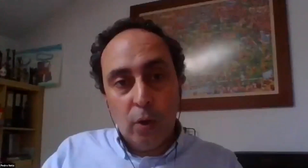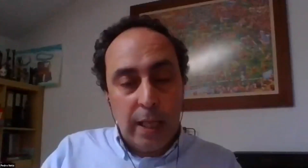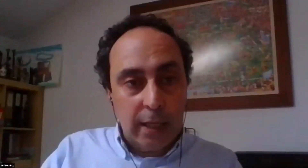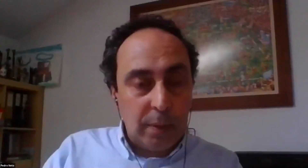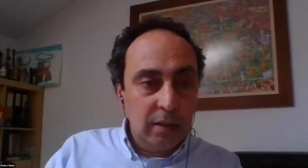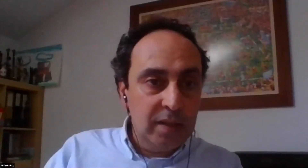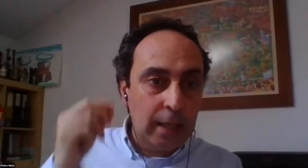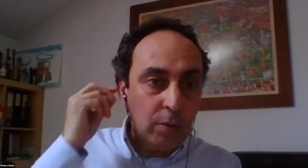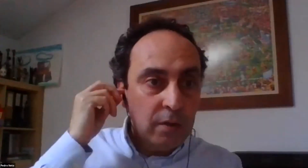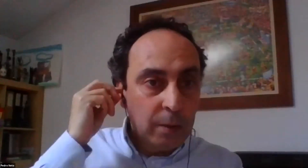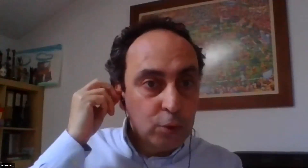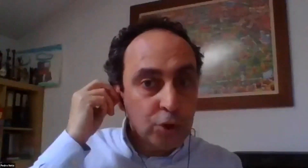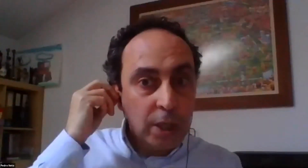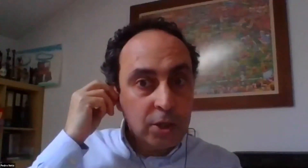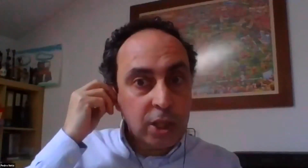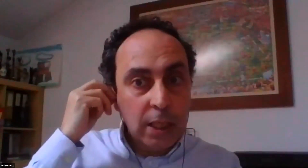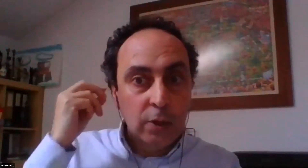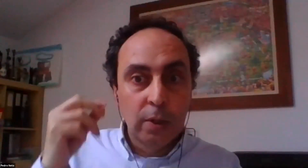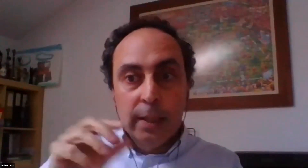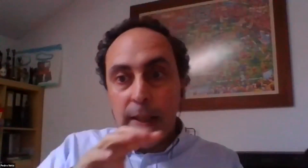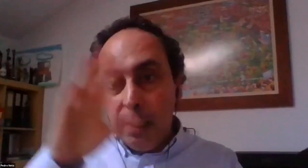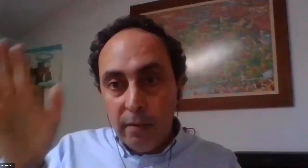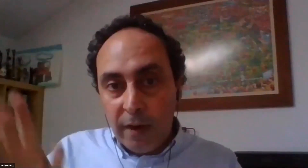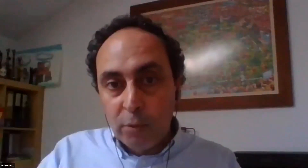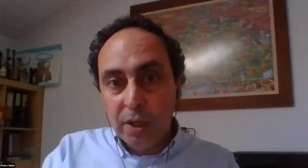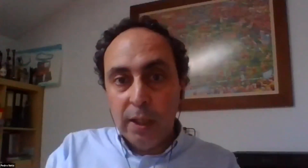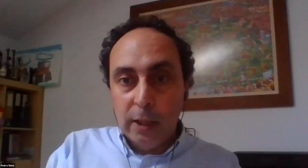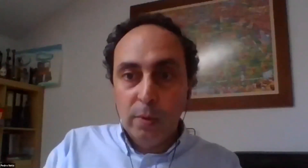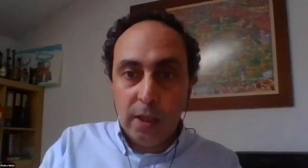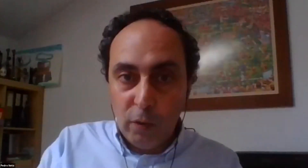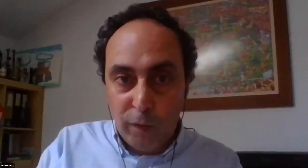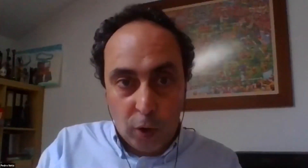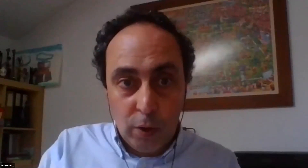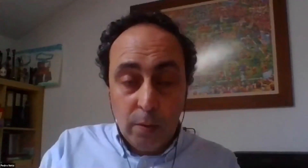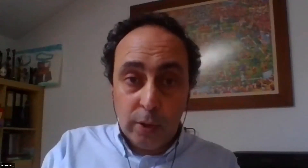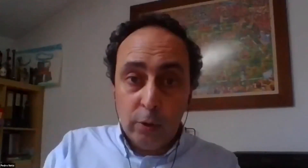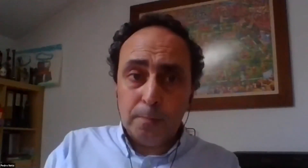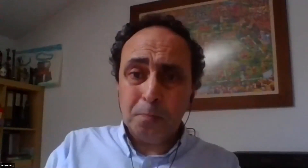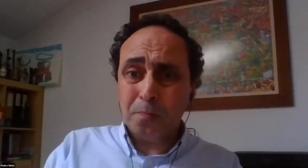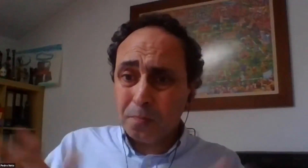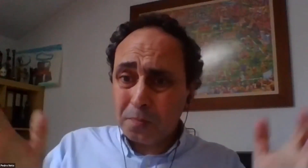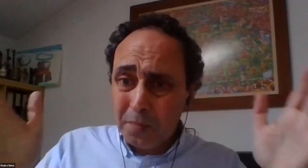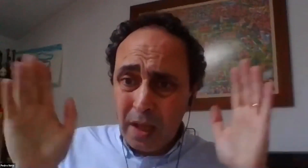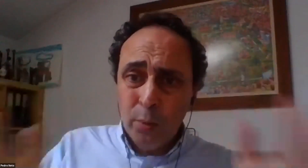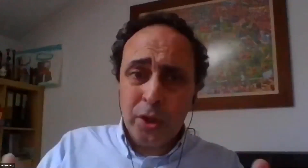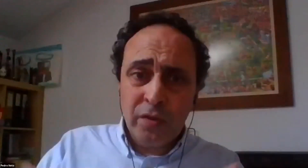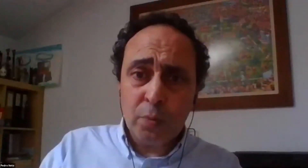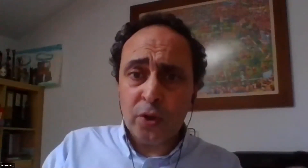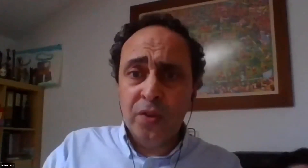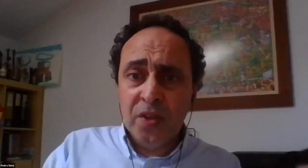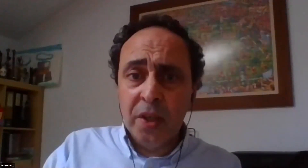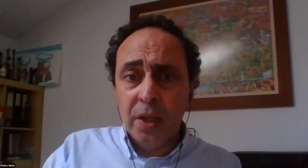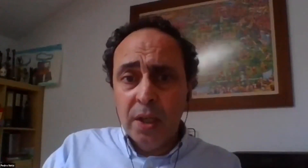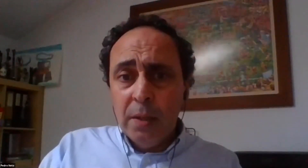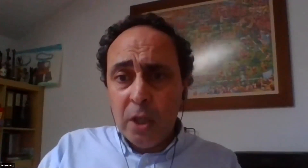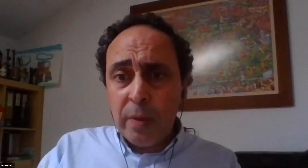vai olhando para a televisão, vamos nos distraindo e vamos retirando um bocadinho o foco. Portanto, muitas vezes